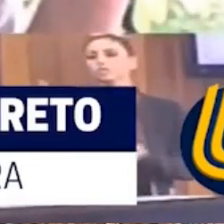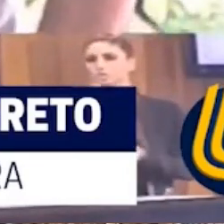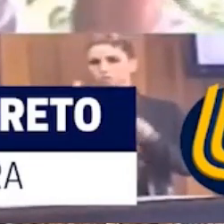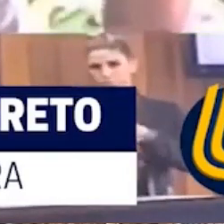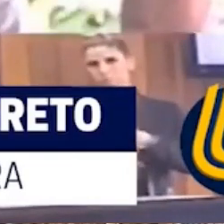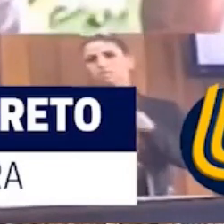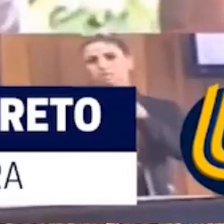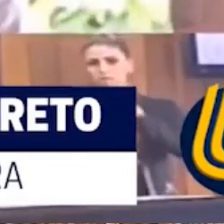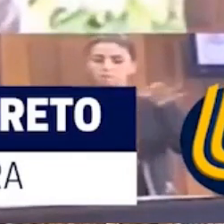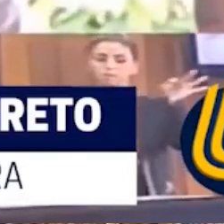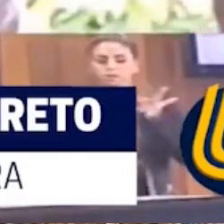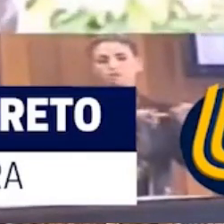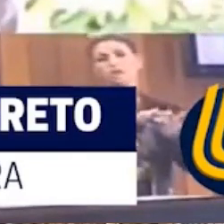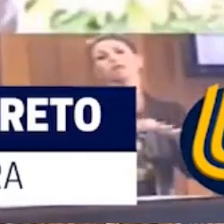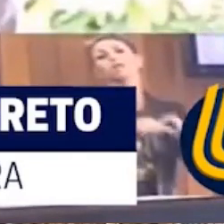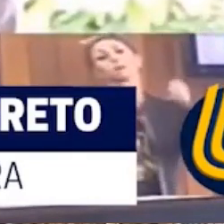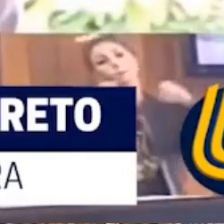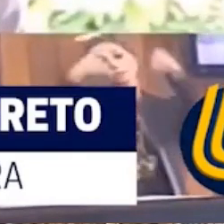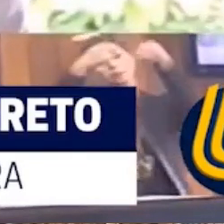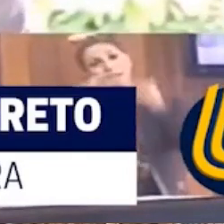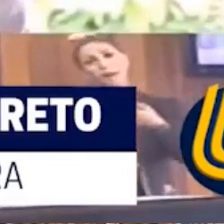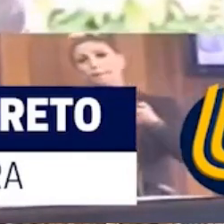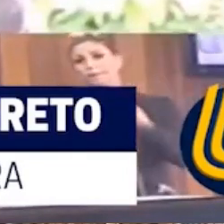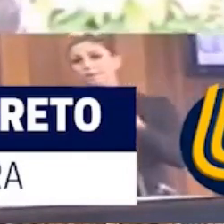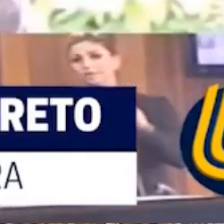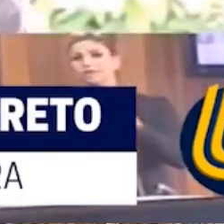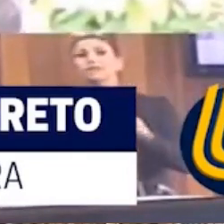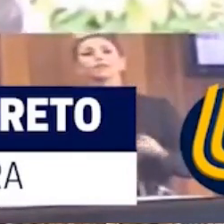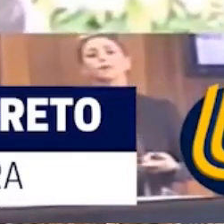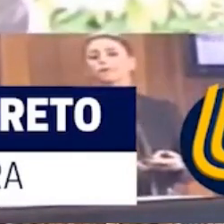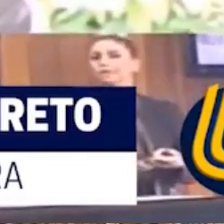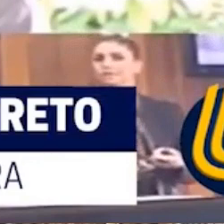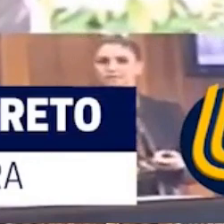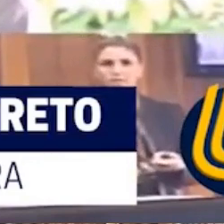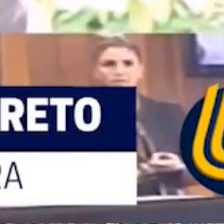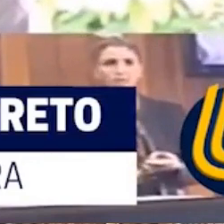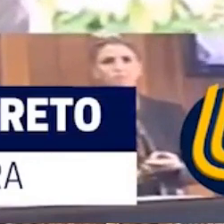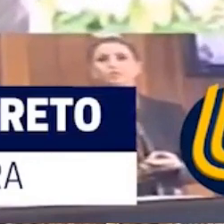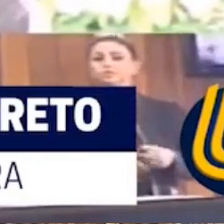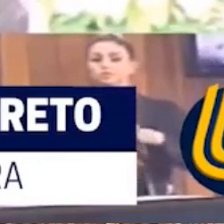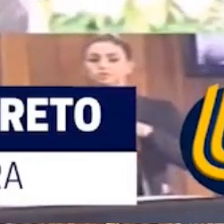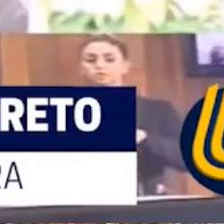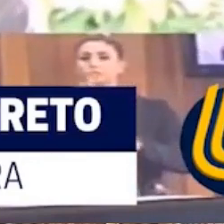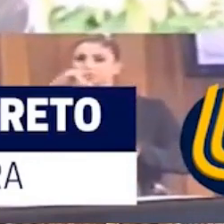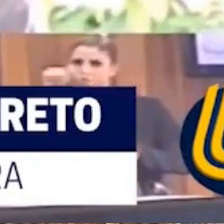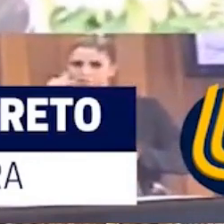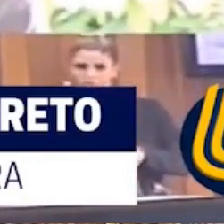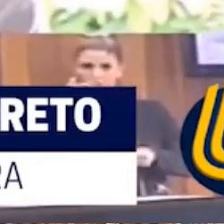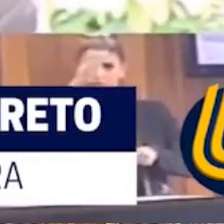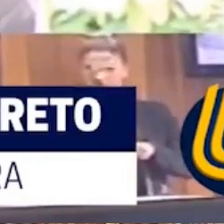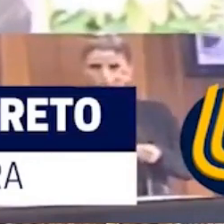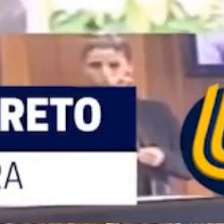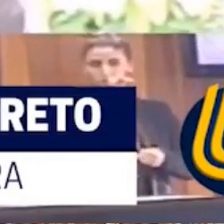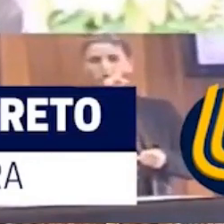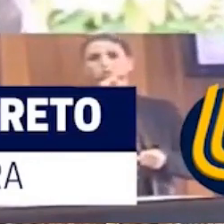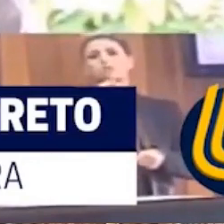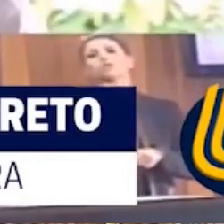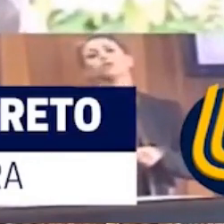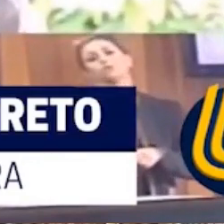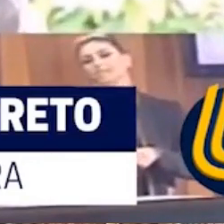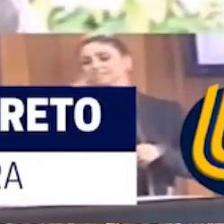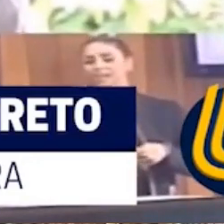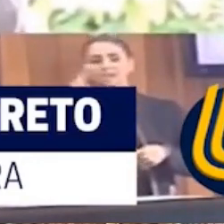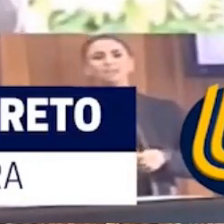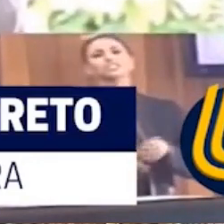da normalização. Digo isso porque ainda não poderemos, dentro de poucos dias, com o pleno